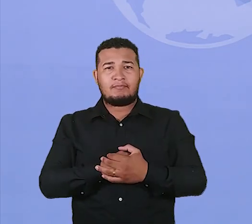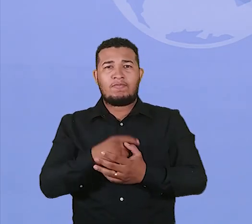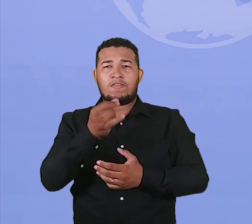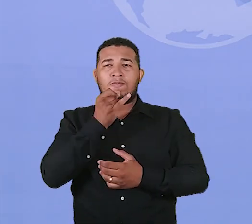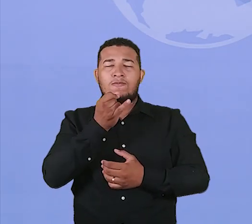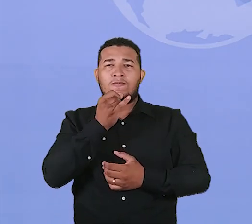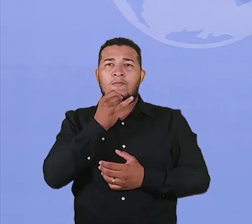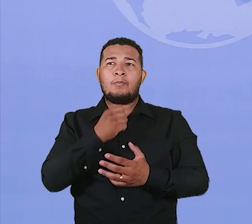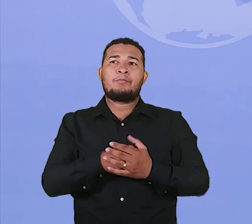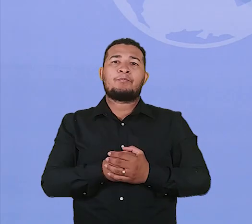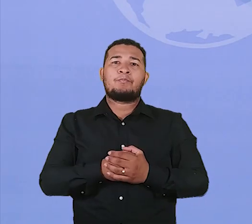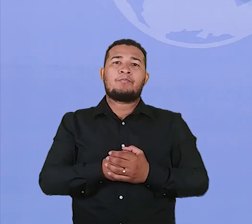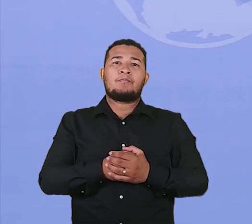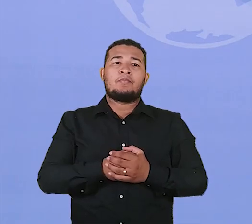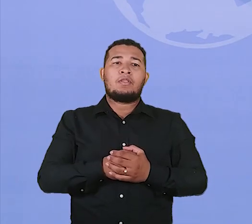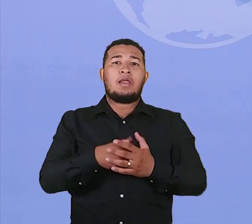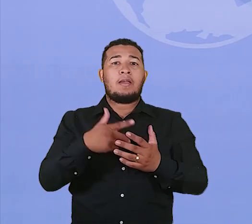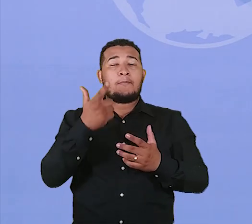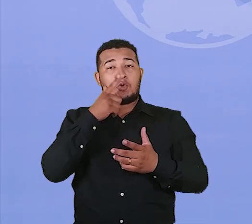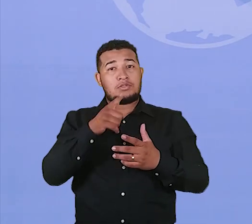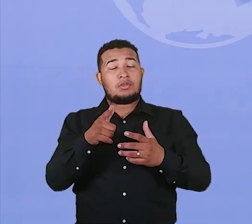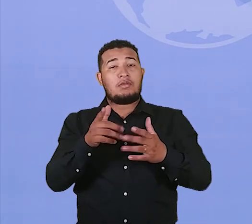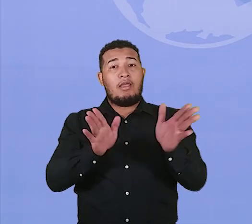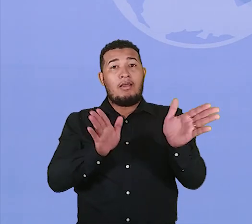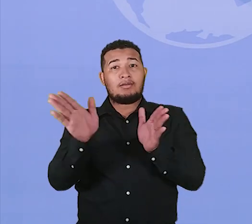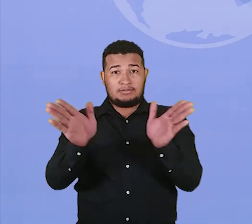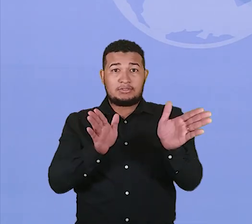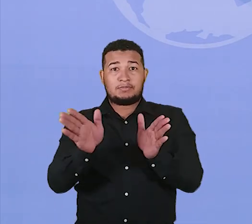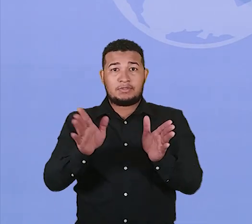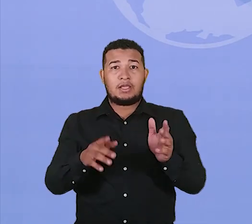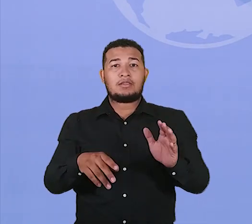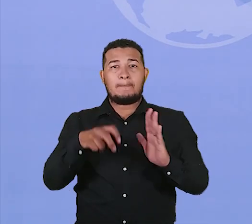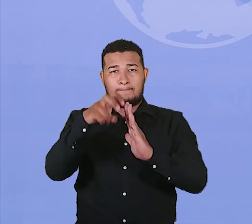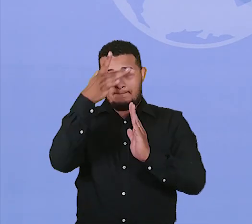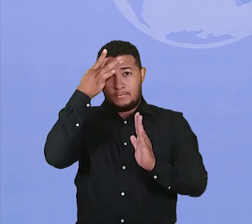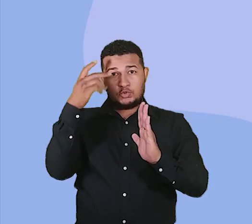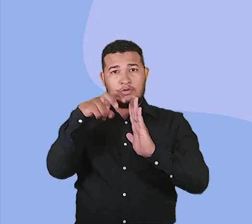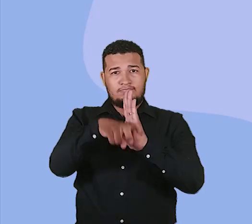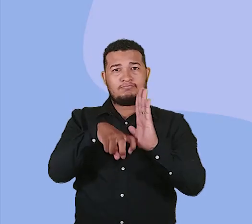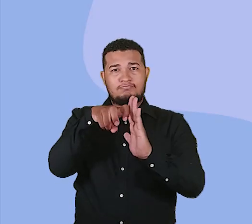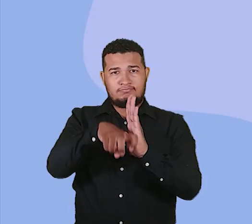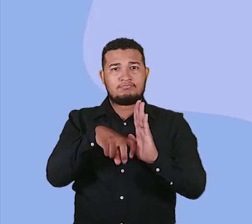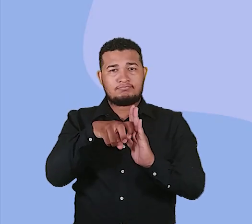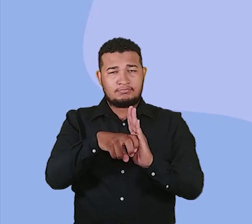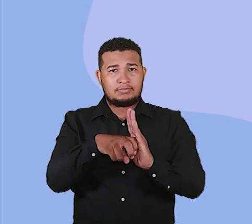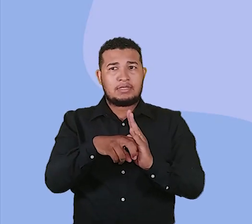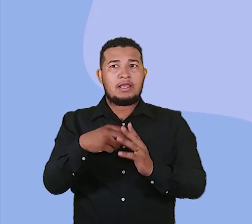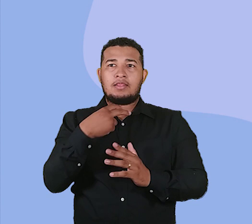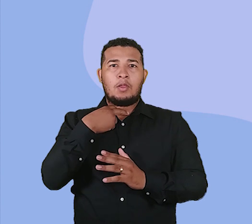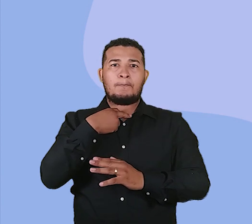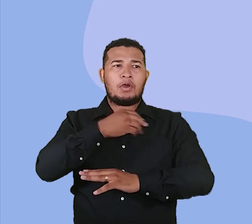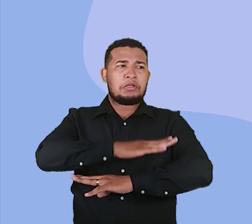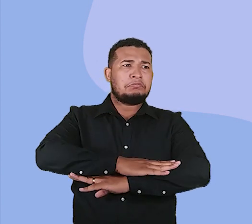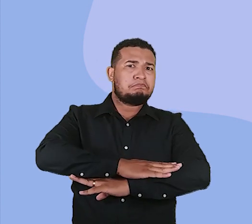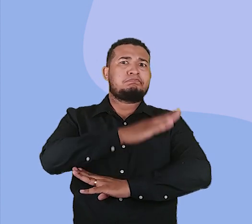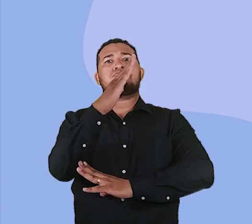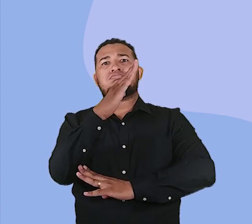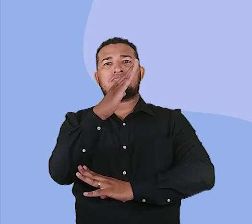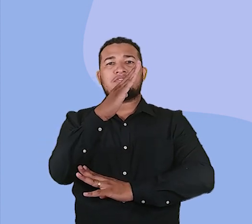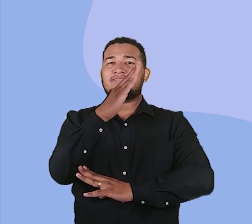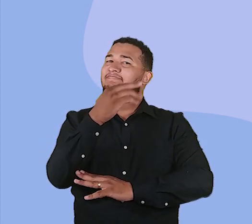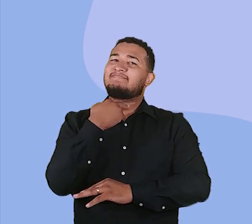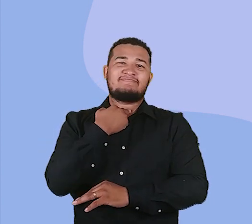inclinado é por exemplo para acessibilidade né é de cadeira de rodas não pode ter uma inclinação